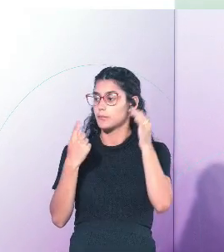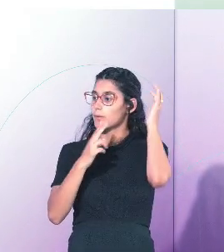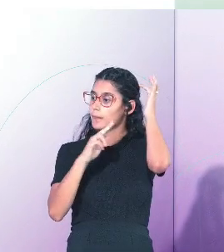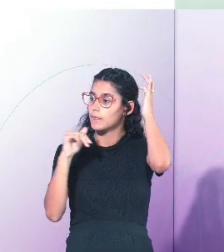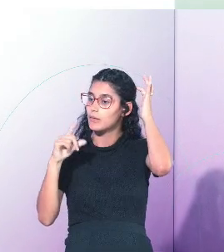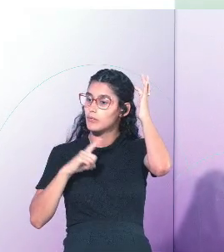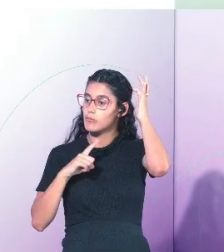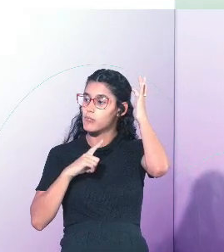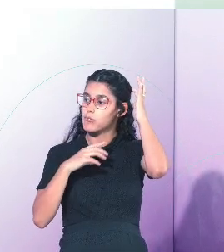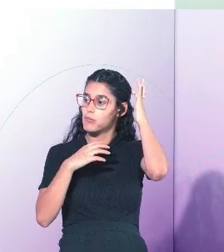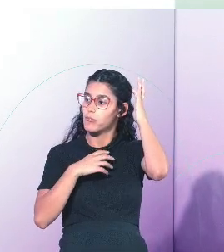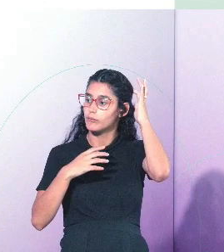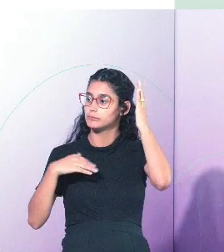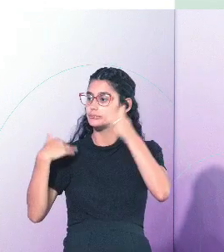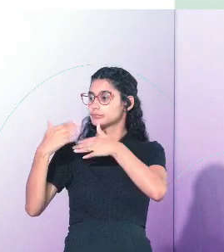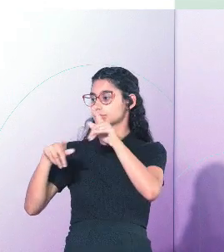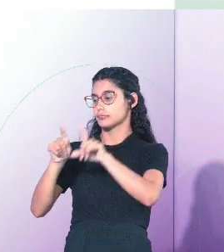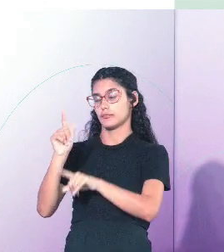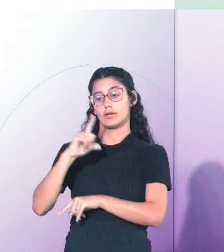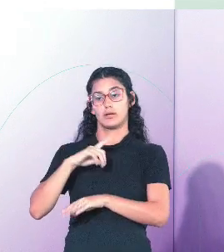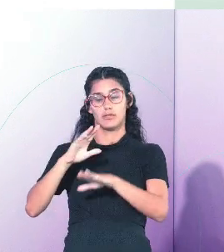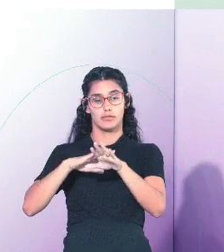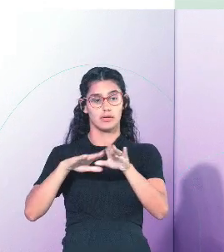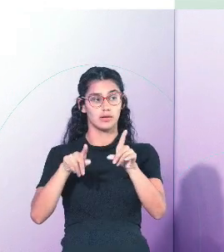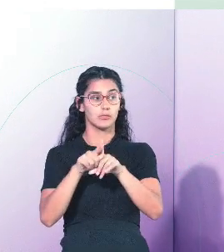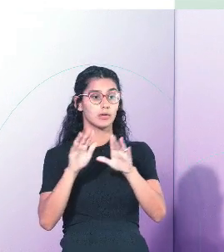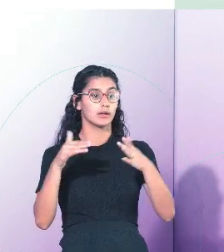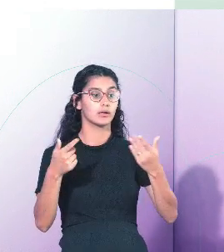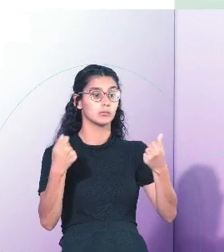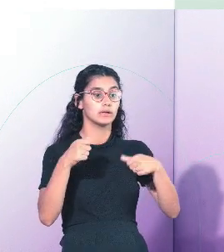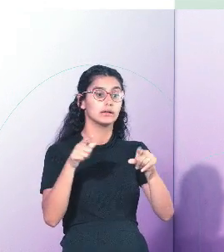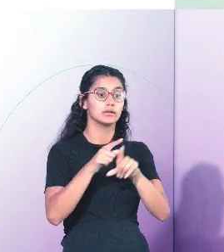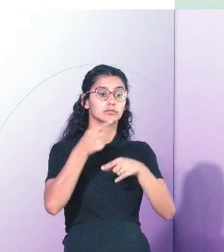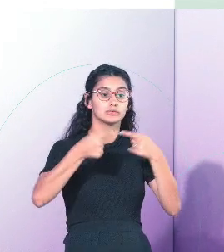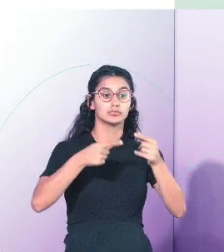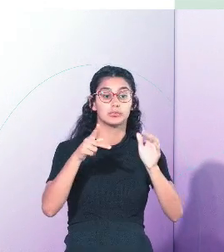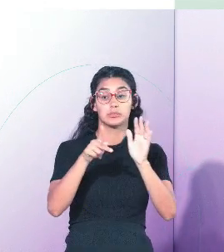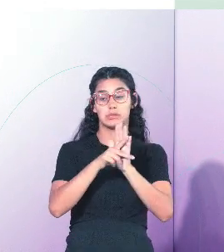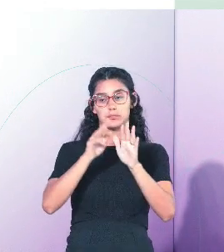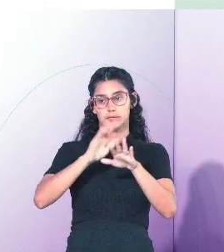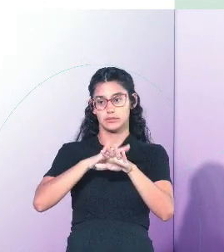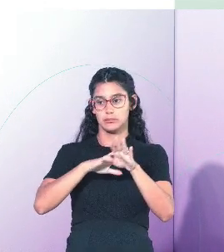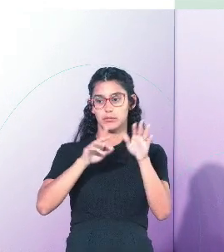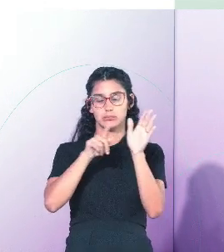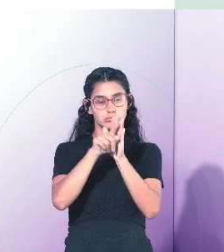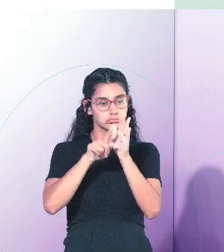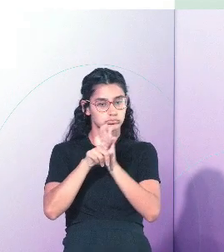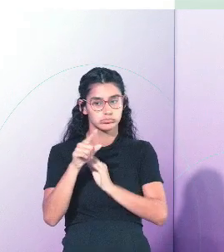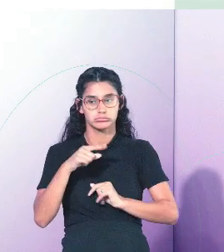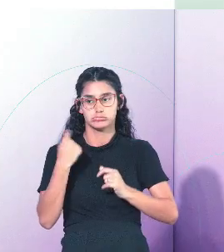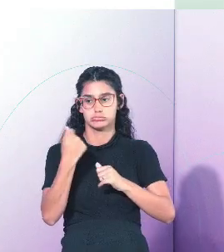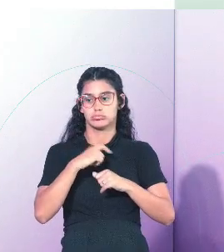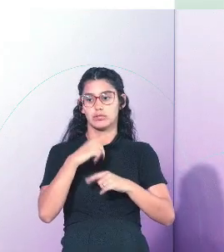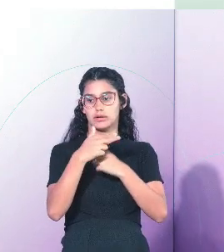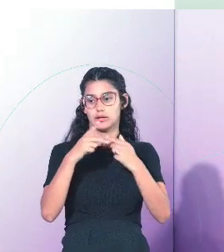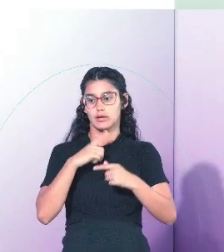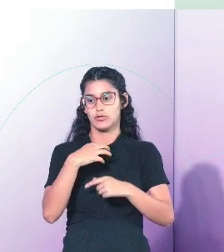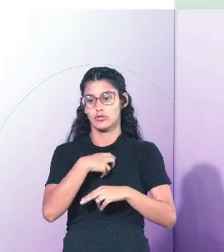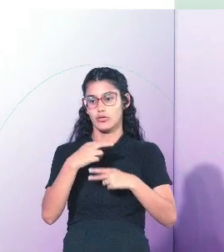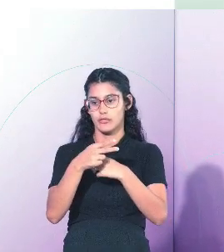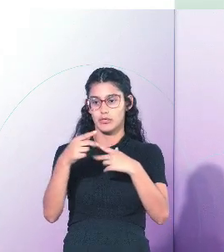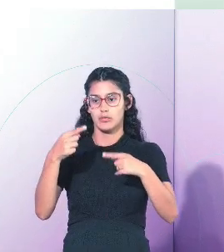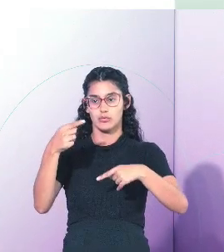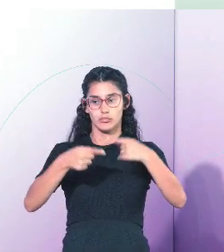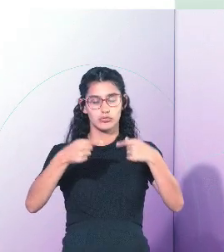não vai ter estudo de longo prazo, muito difícil que a gente tenha. Então, não precisa discutir essa questão de eficácia ou efetividade. A gente tem outras formas de